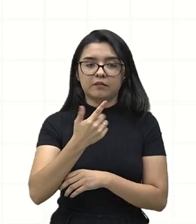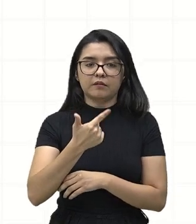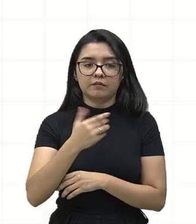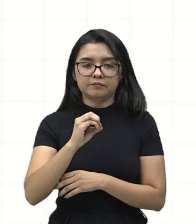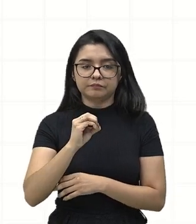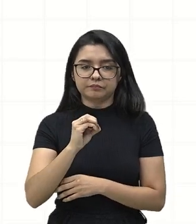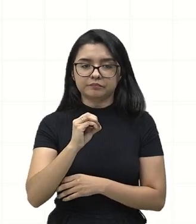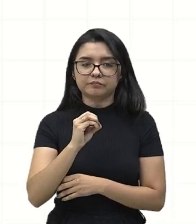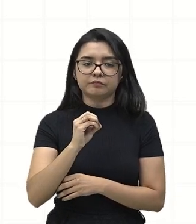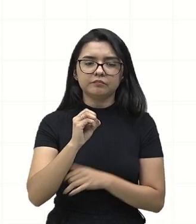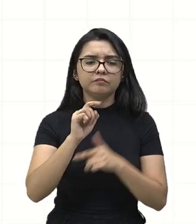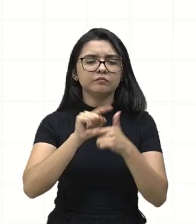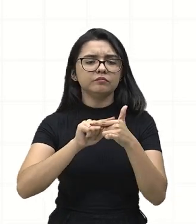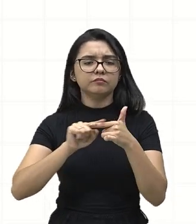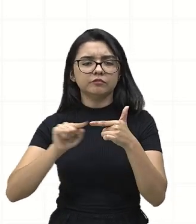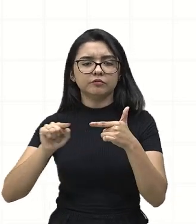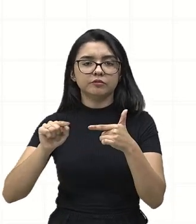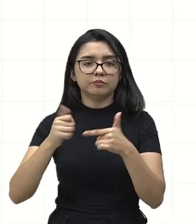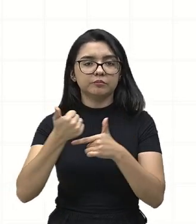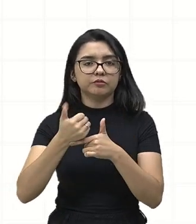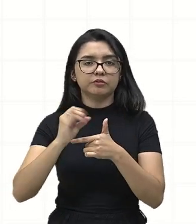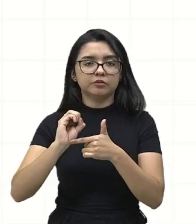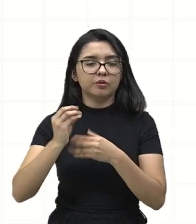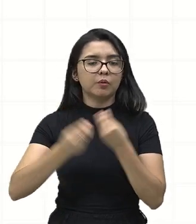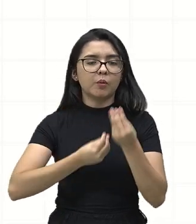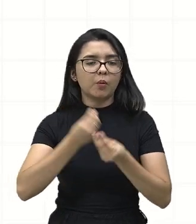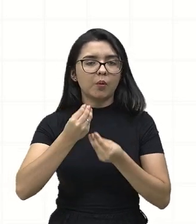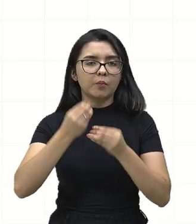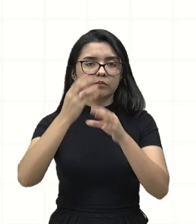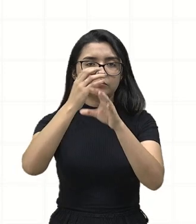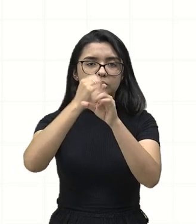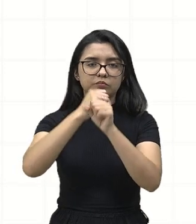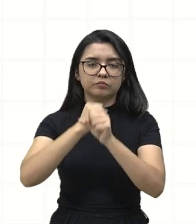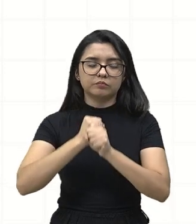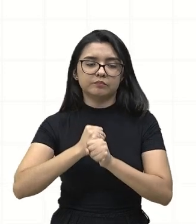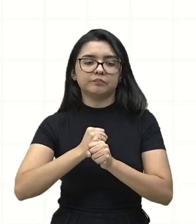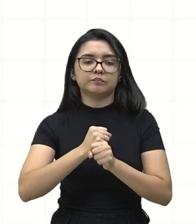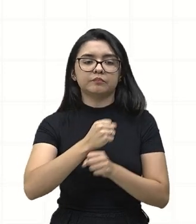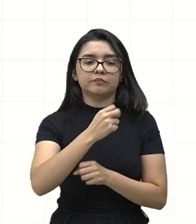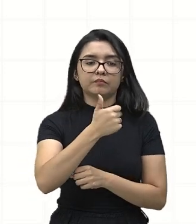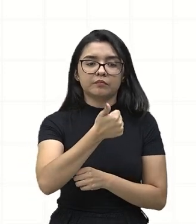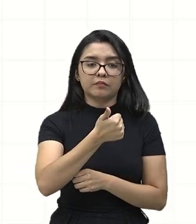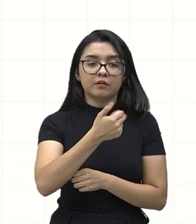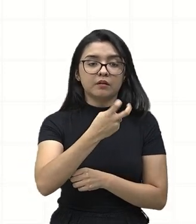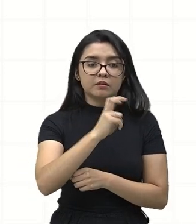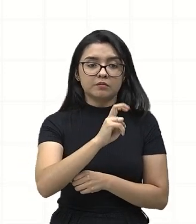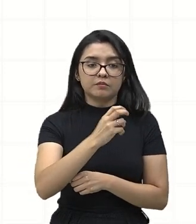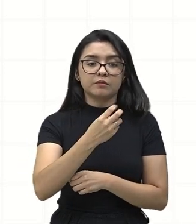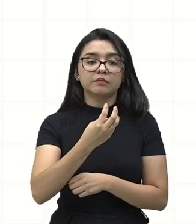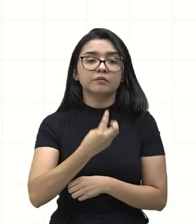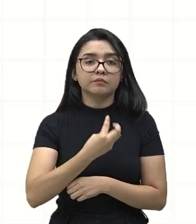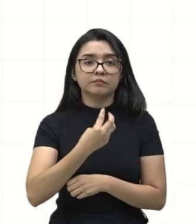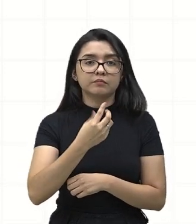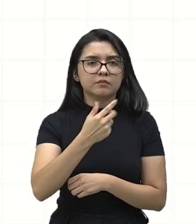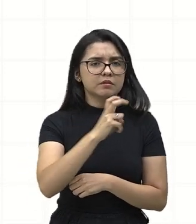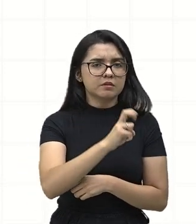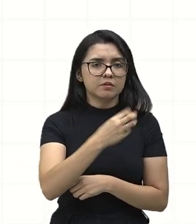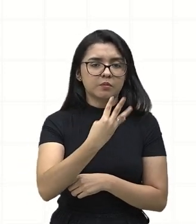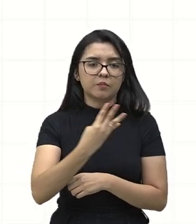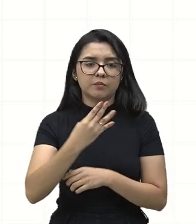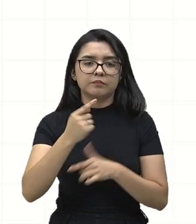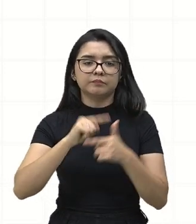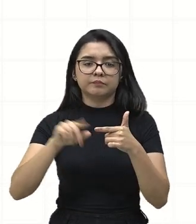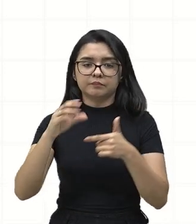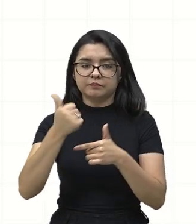5.420 dividido por 10. Como é que a gente resolve? 54 por 10 dá 5. 5 vezes